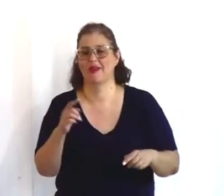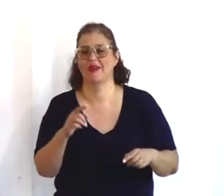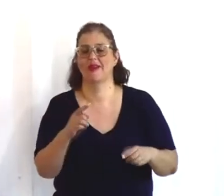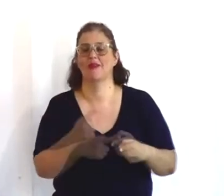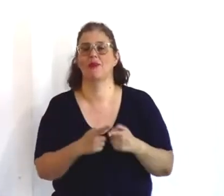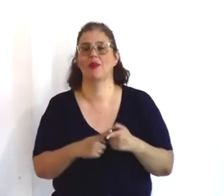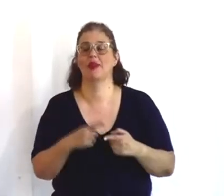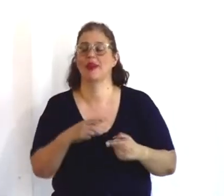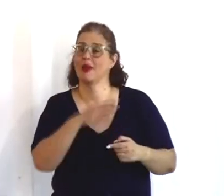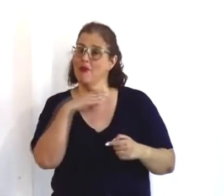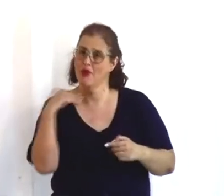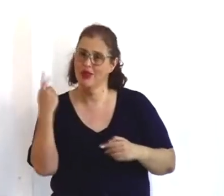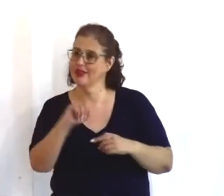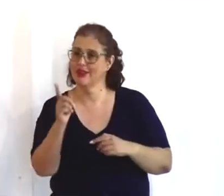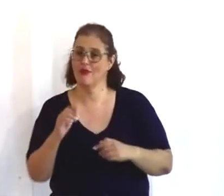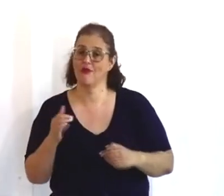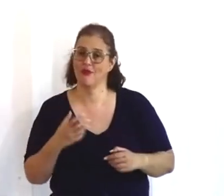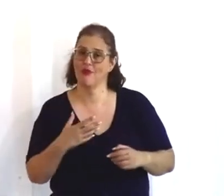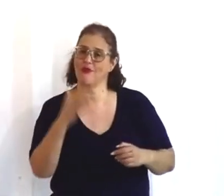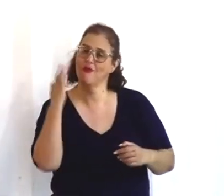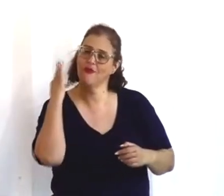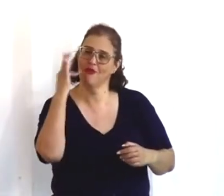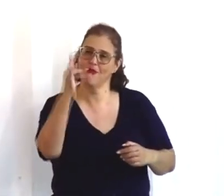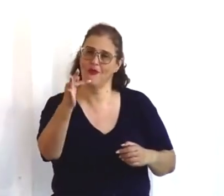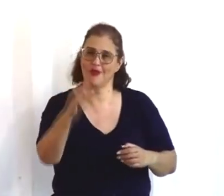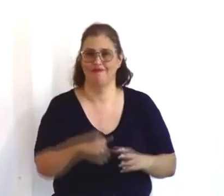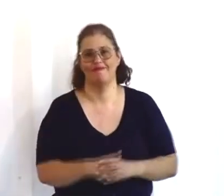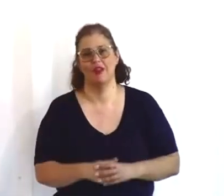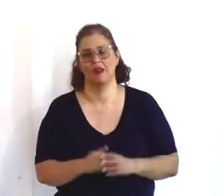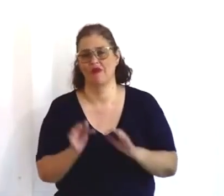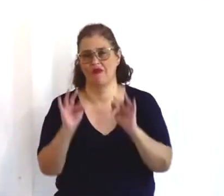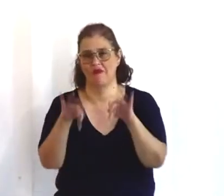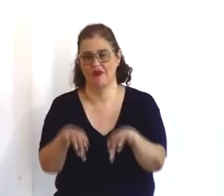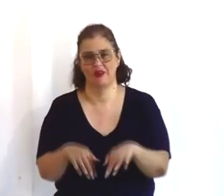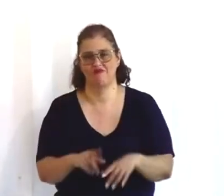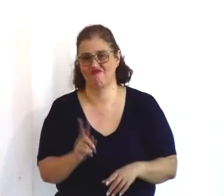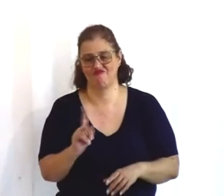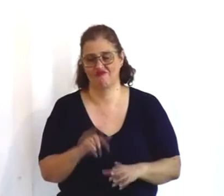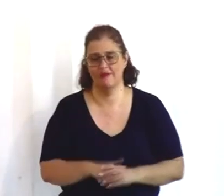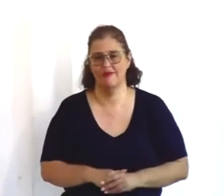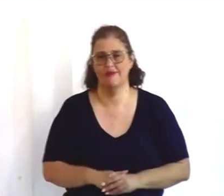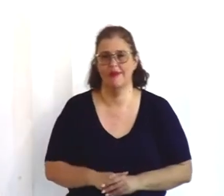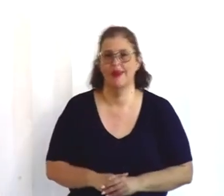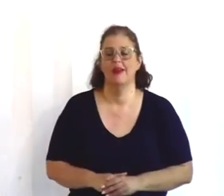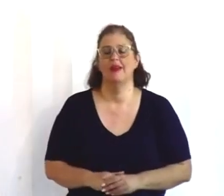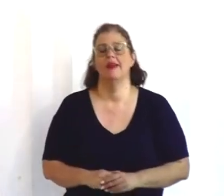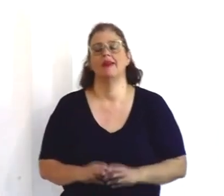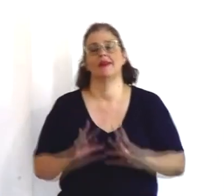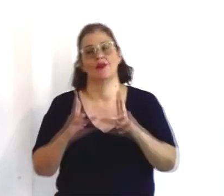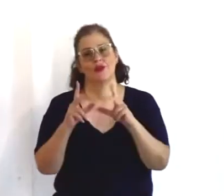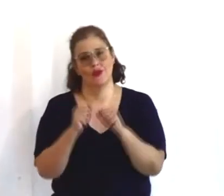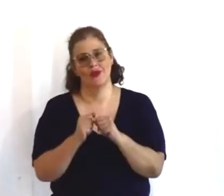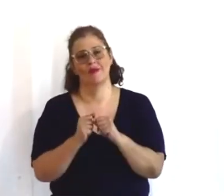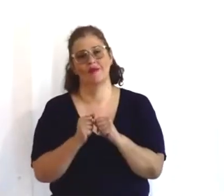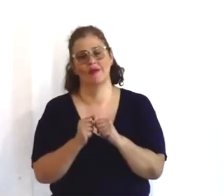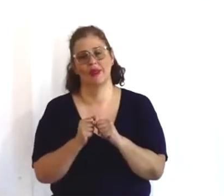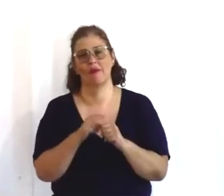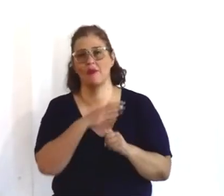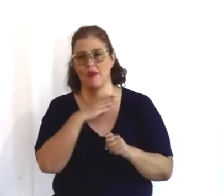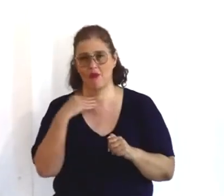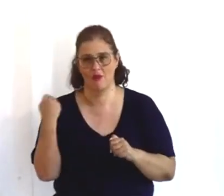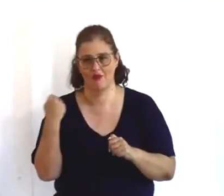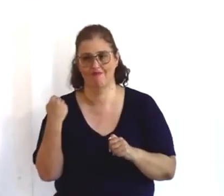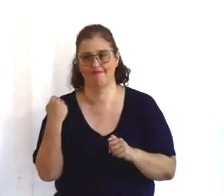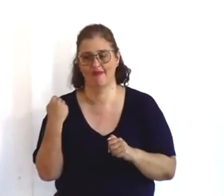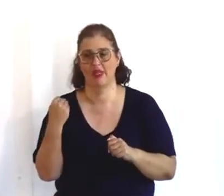sou a ressurreição e a vida. Aquele que morra ainda aqui, aquele que morrer ainda aqui, estiver nessa situação de morte,